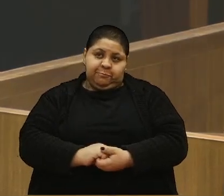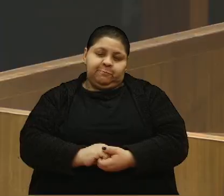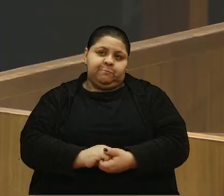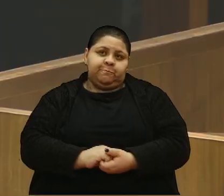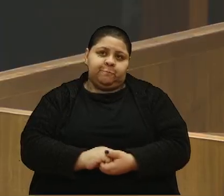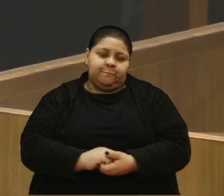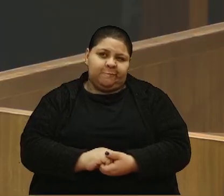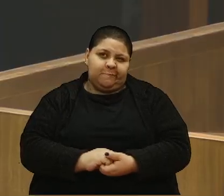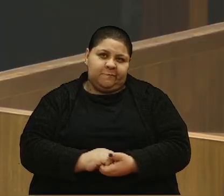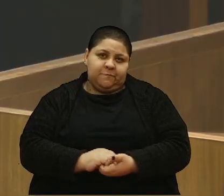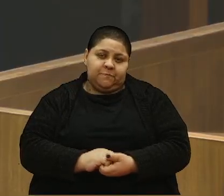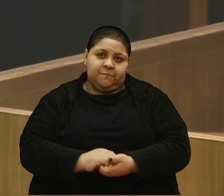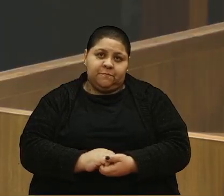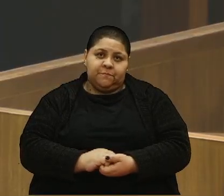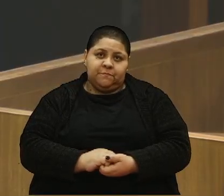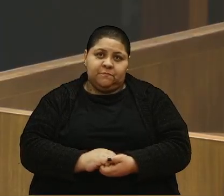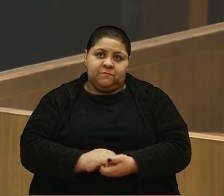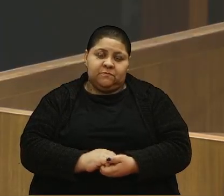E